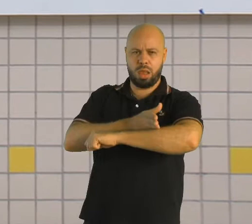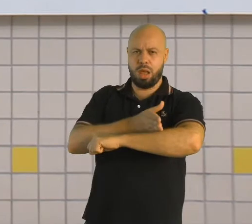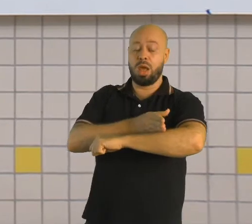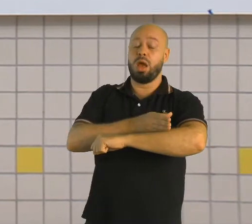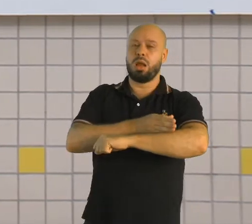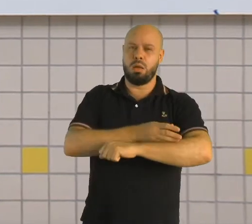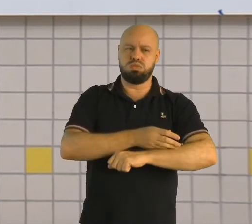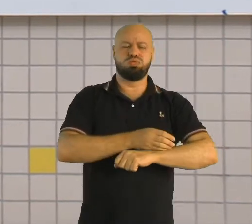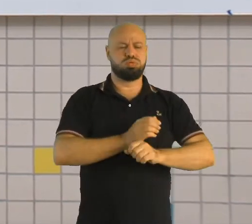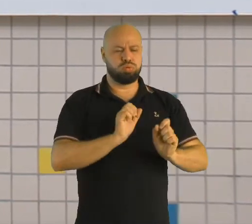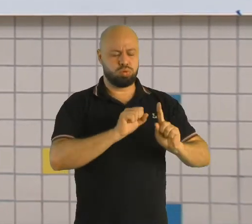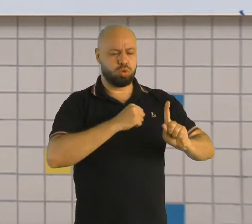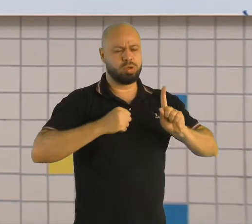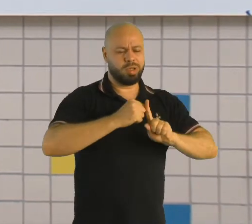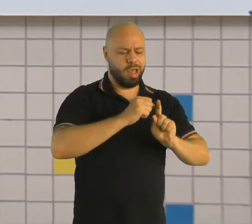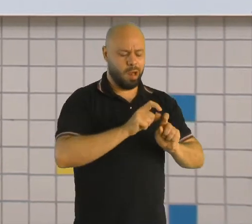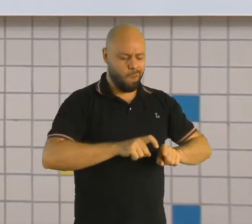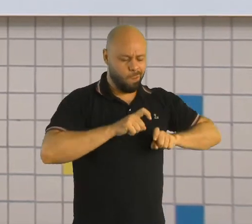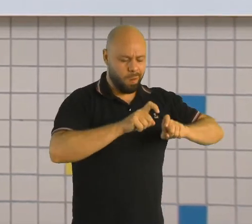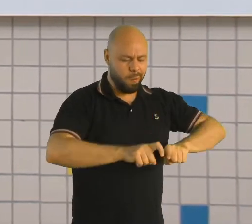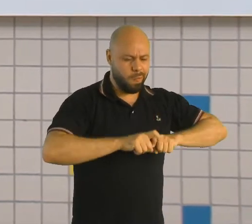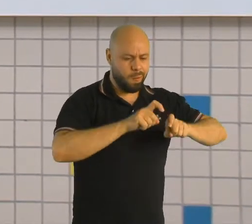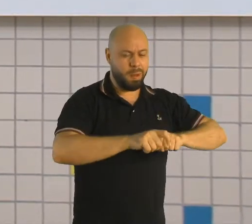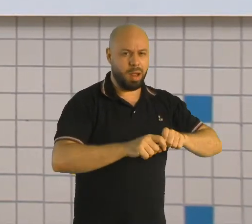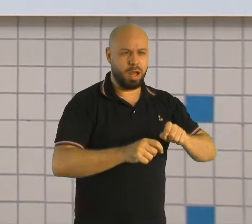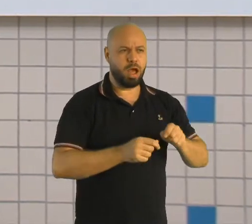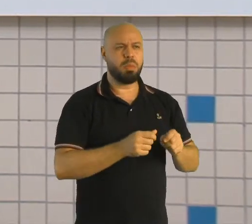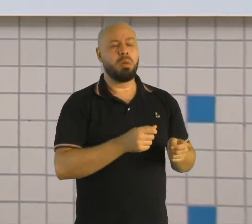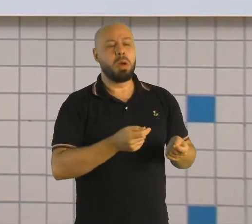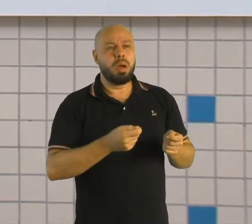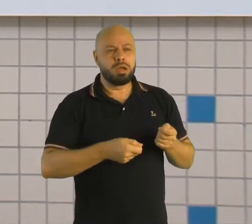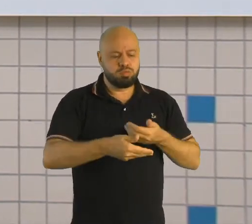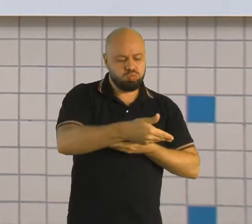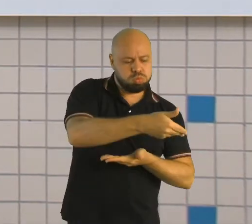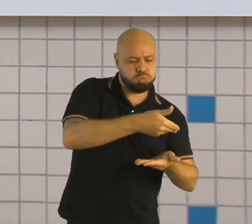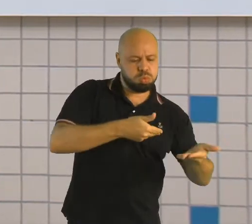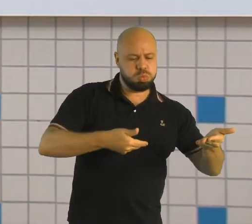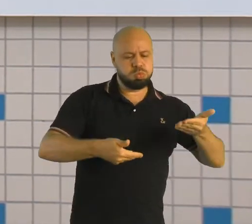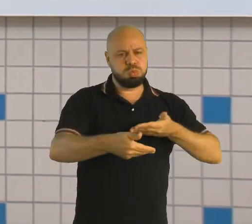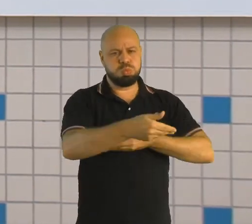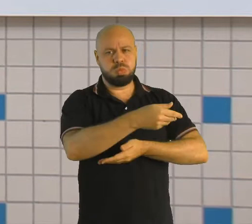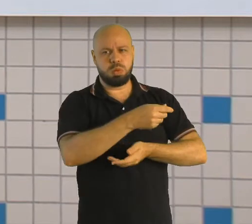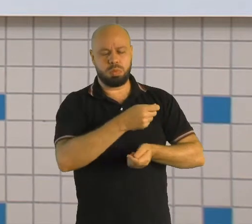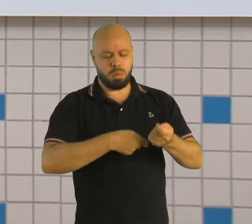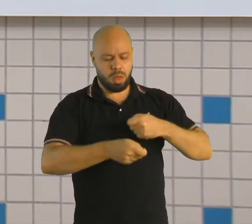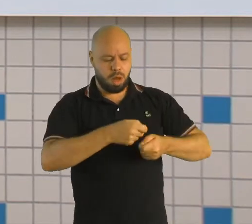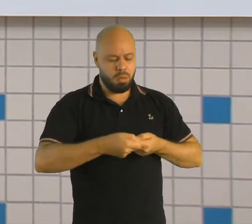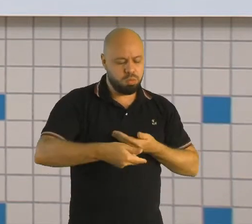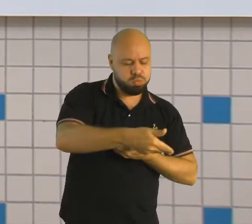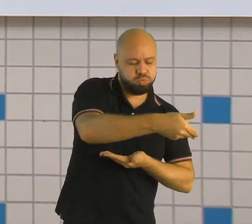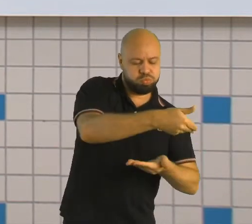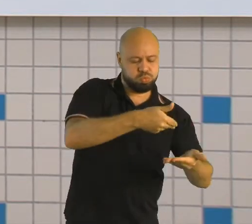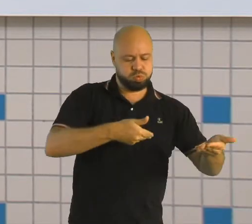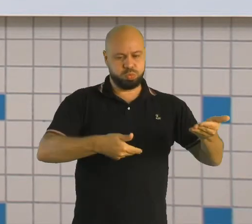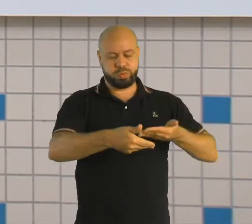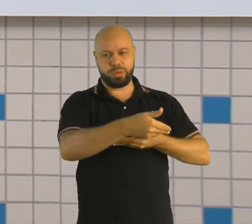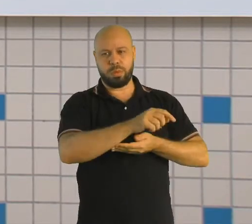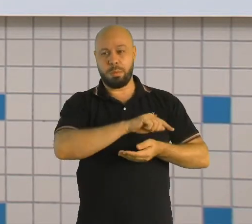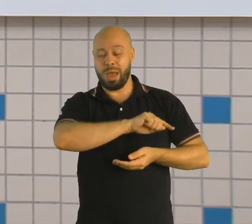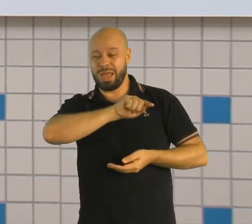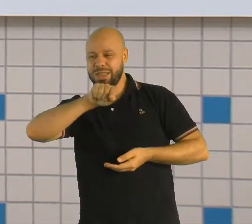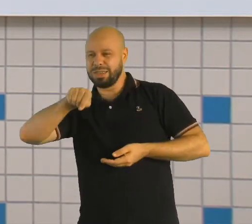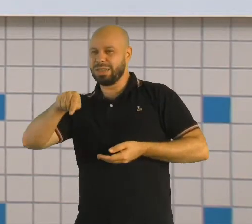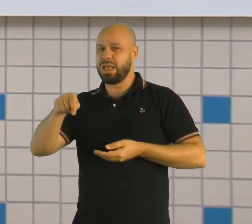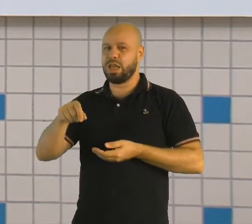basicamente agrária e todo o seu sistema de negócio era feito através das trocas, agora vai surgir o capitalismo. Gente, junto com